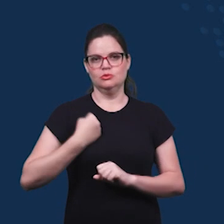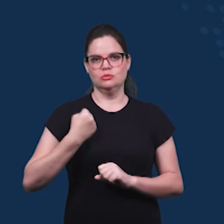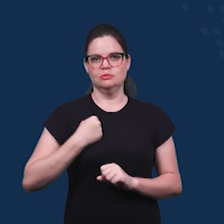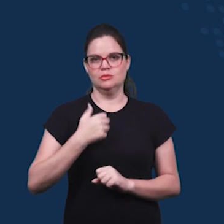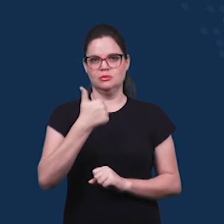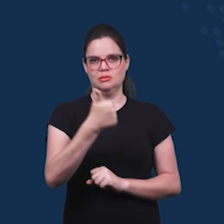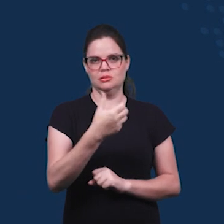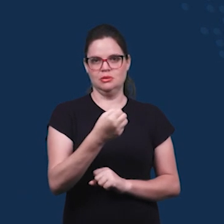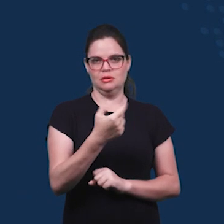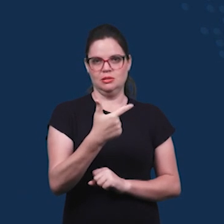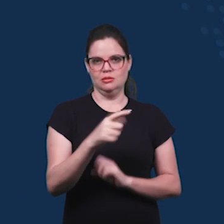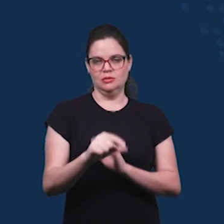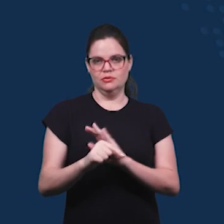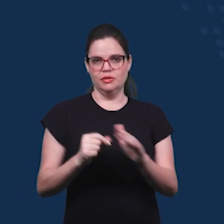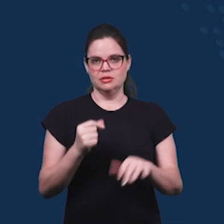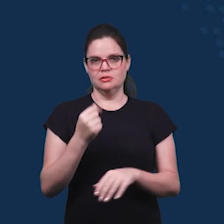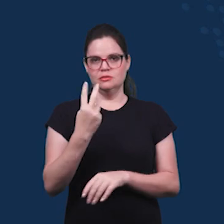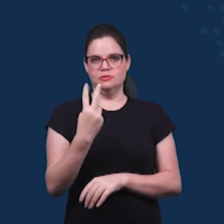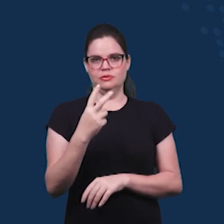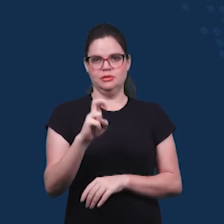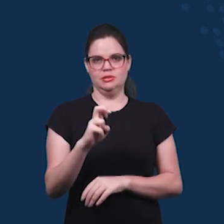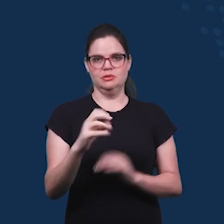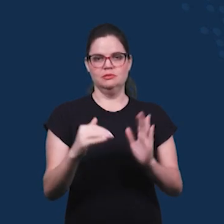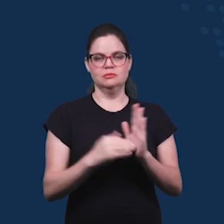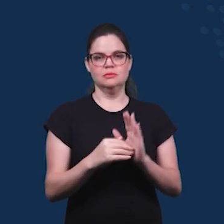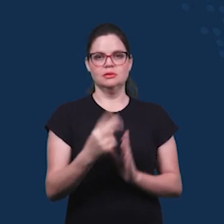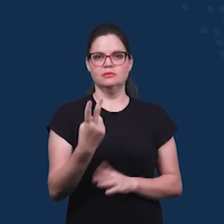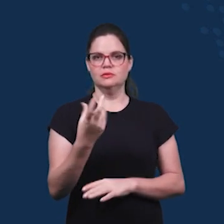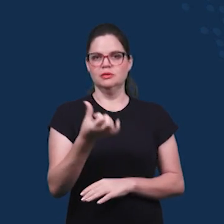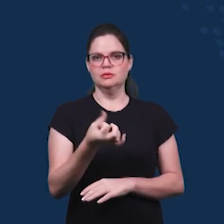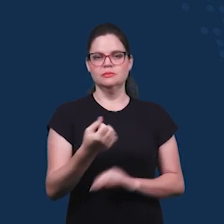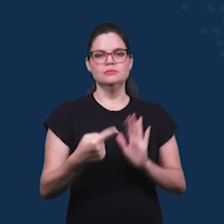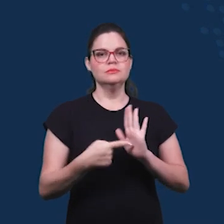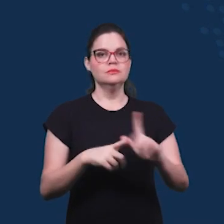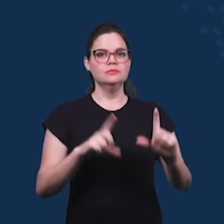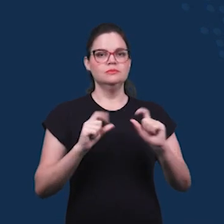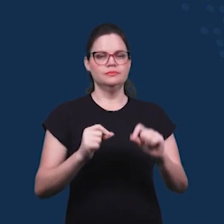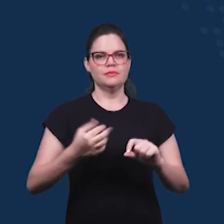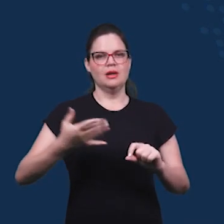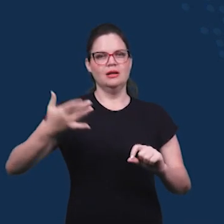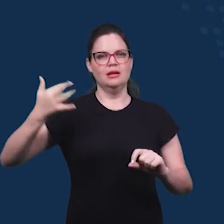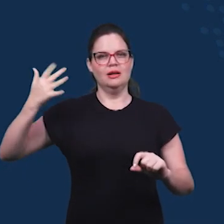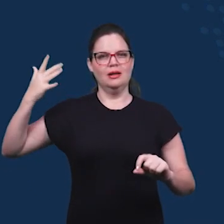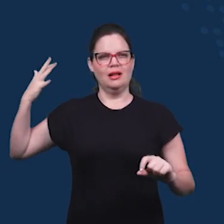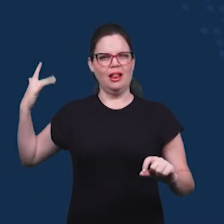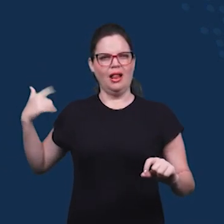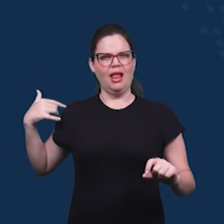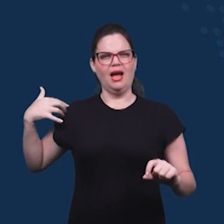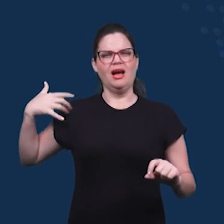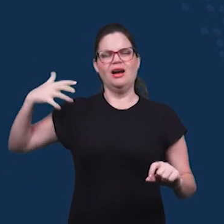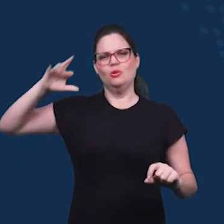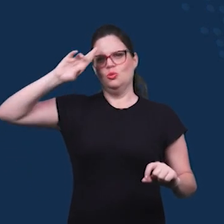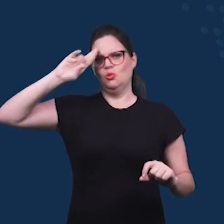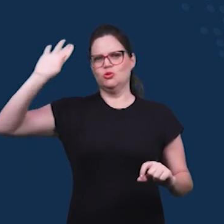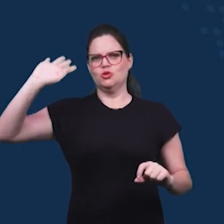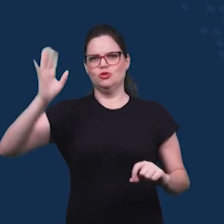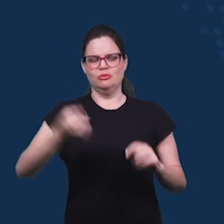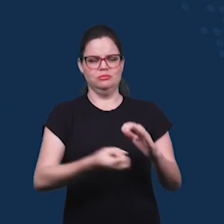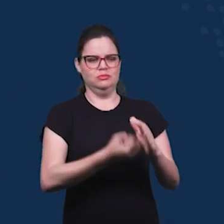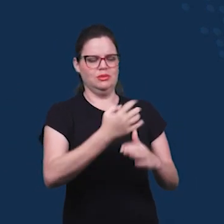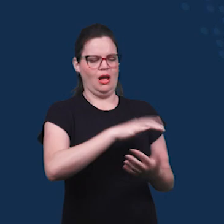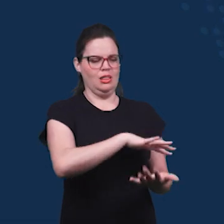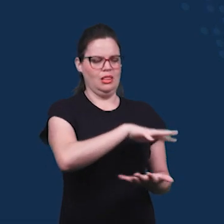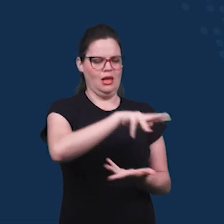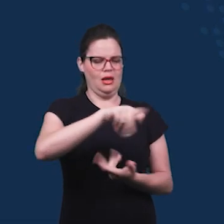26, que diz assim: desde a antiguidade fundastes a terra e os céus são obra das suas mãos, como